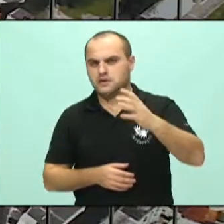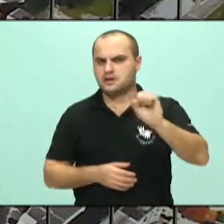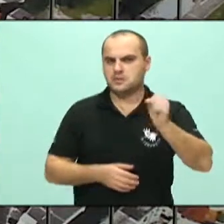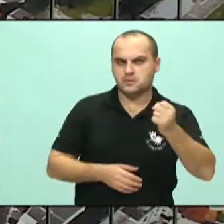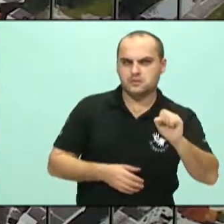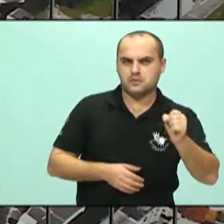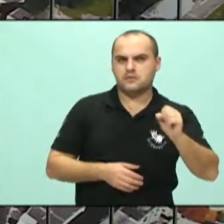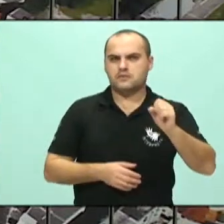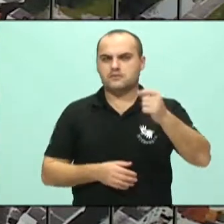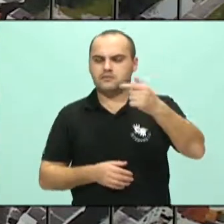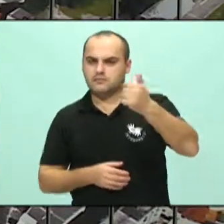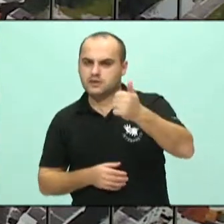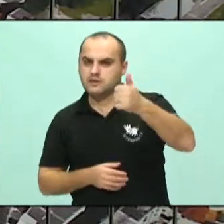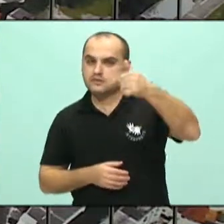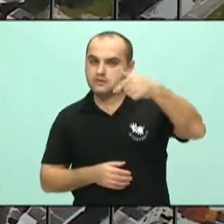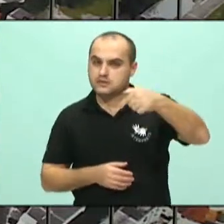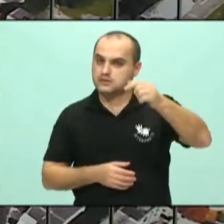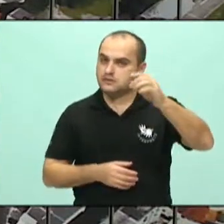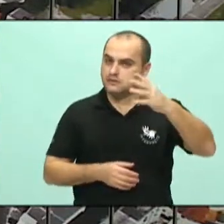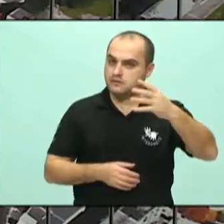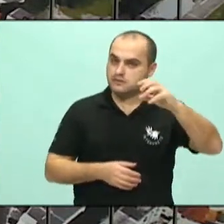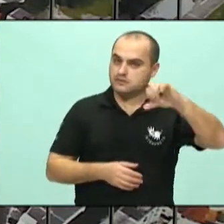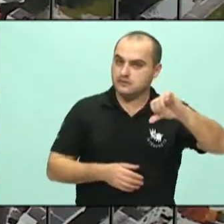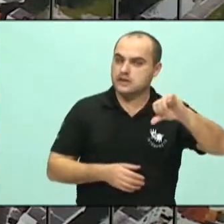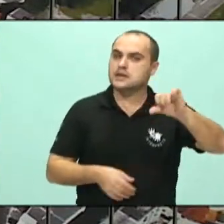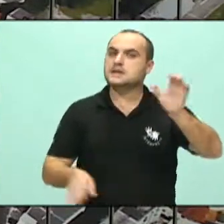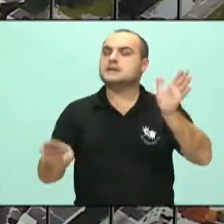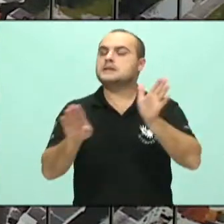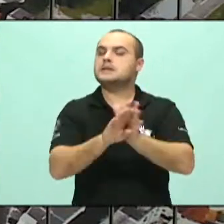1748, 749, chegam os